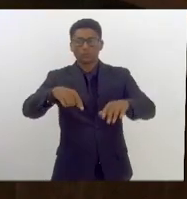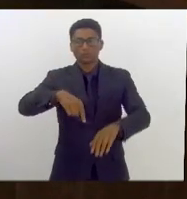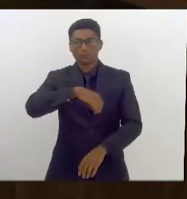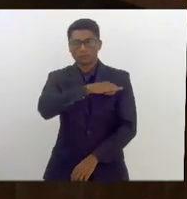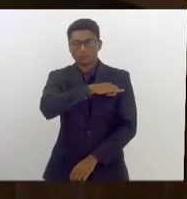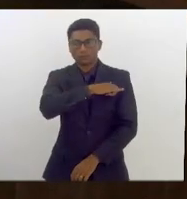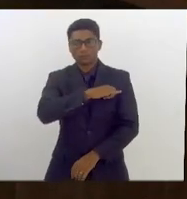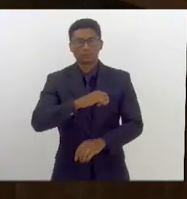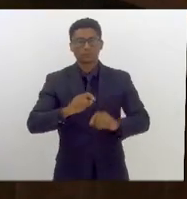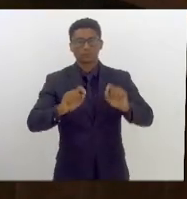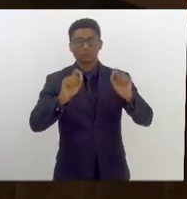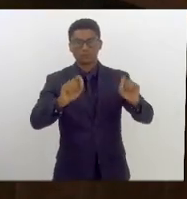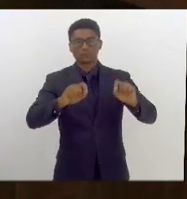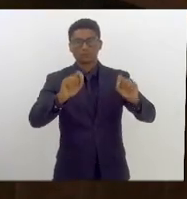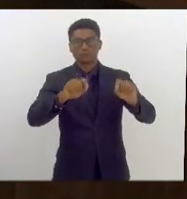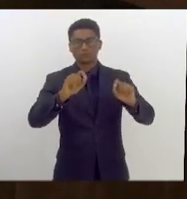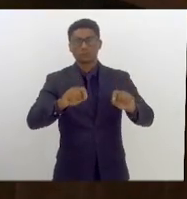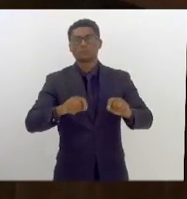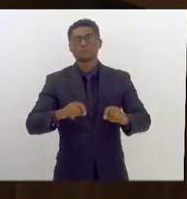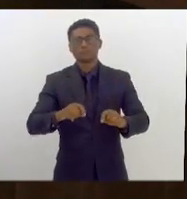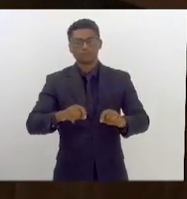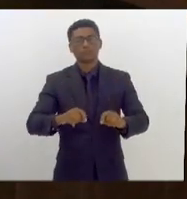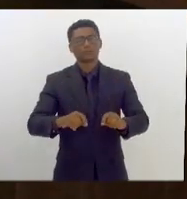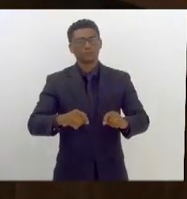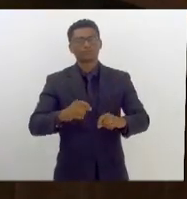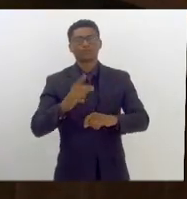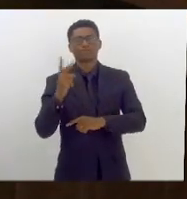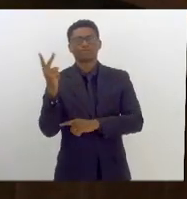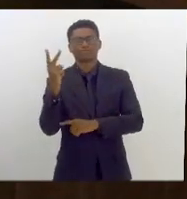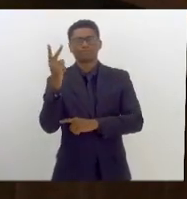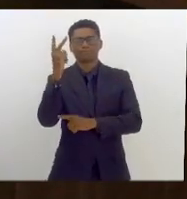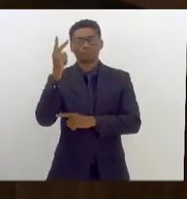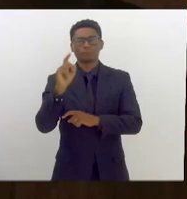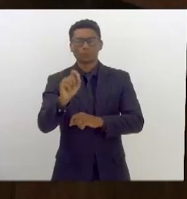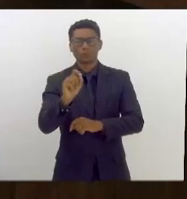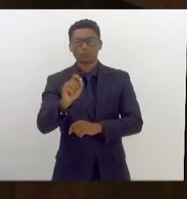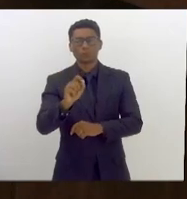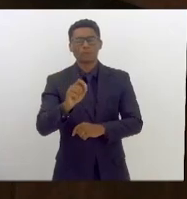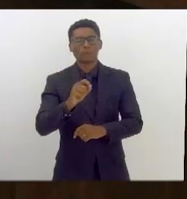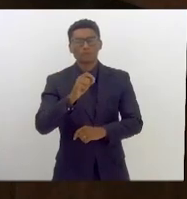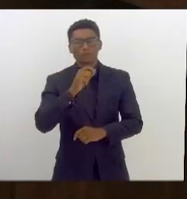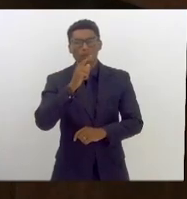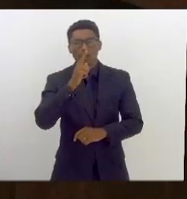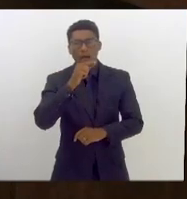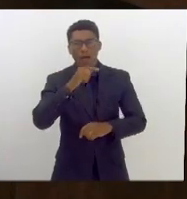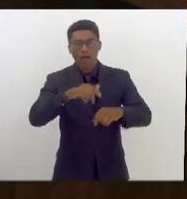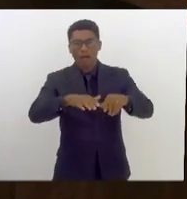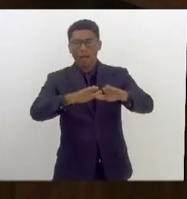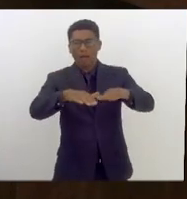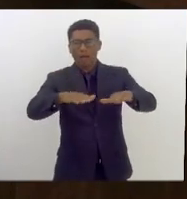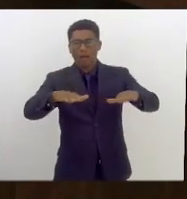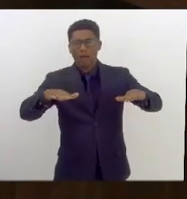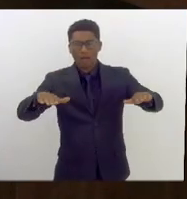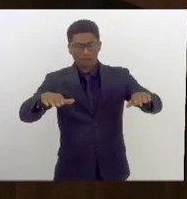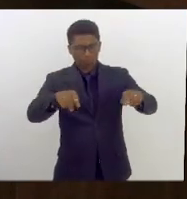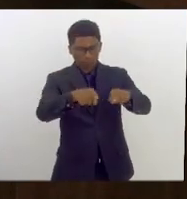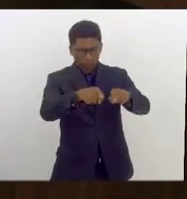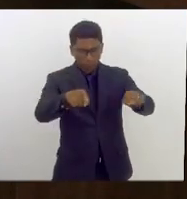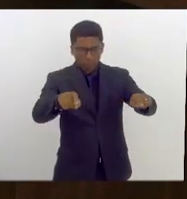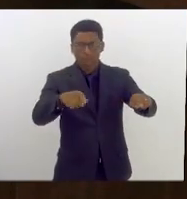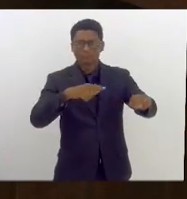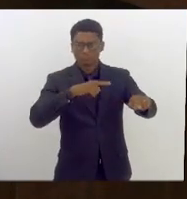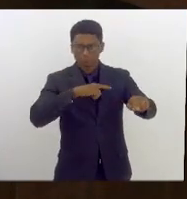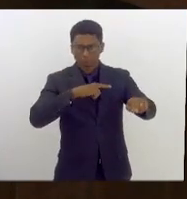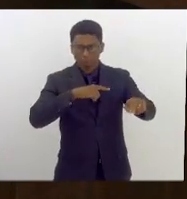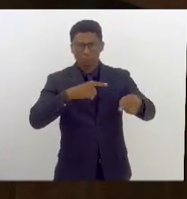sobre essa diversidade, essa riqueza, né, do nosso sistema costeiro marinho, dos biomas aí implicados. Portanto, é